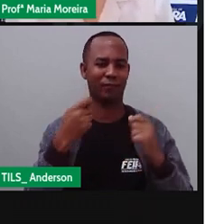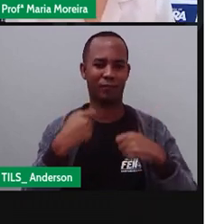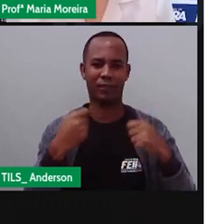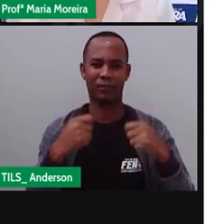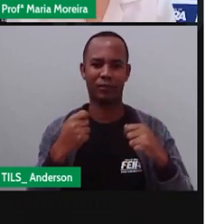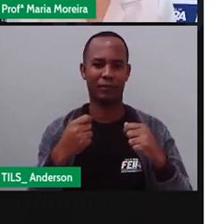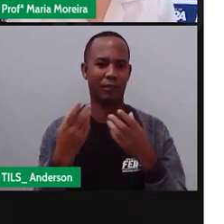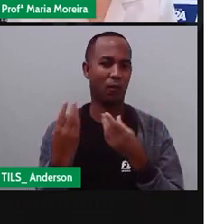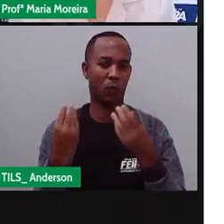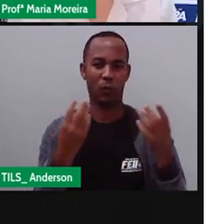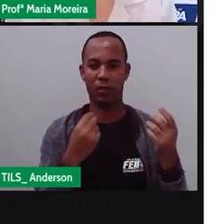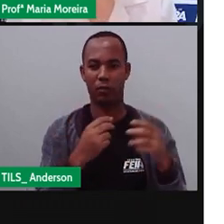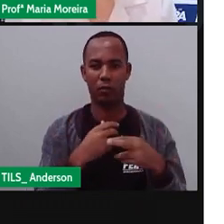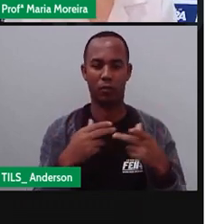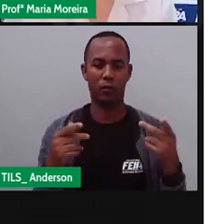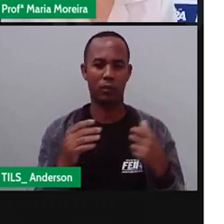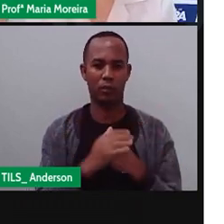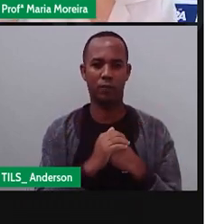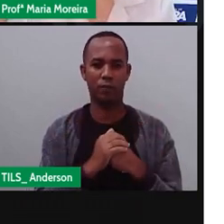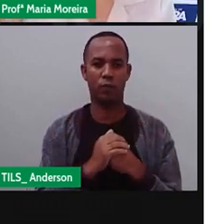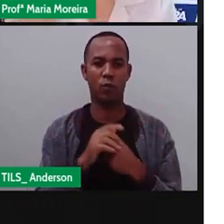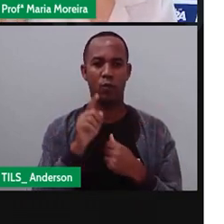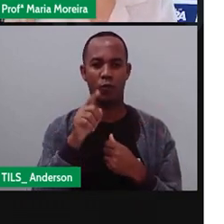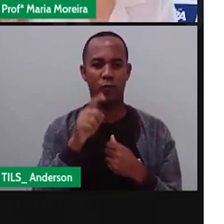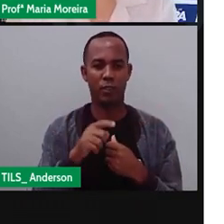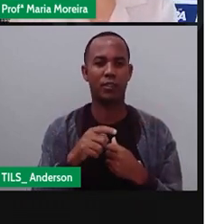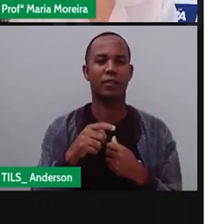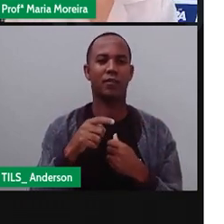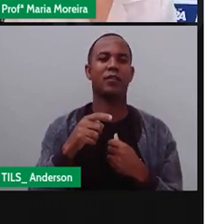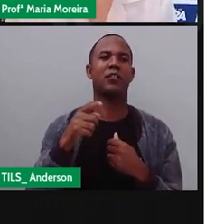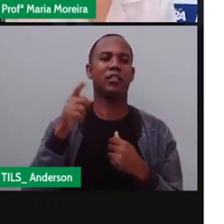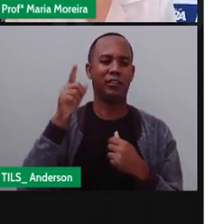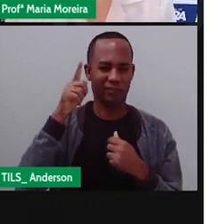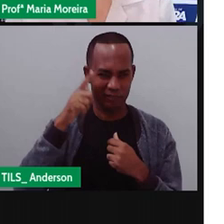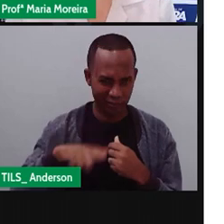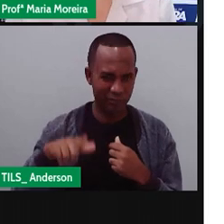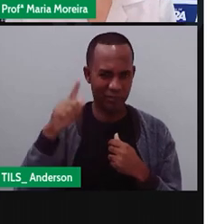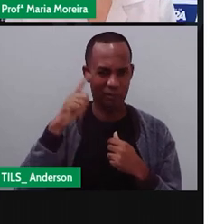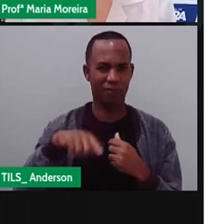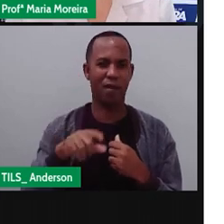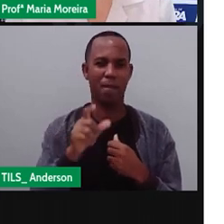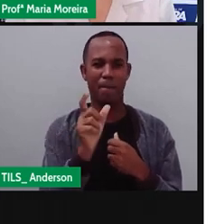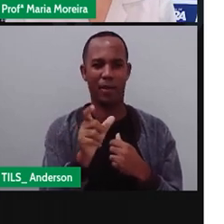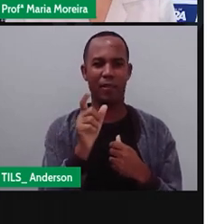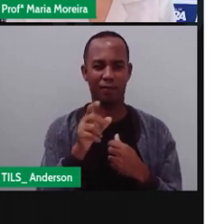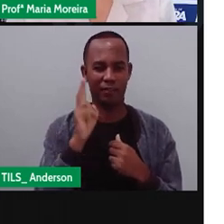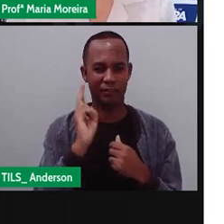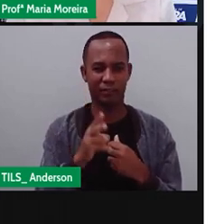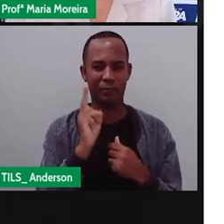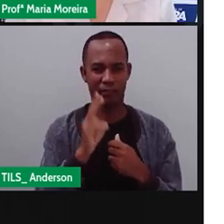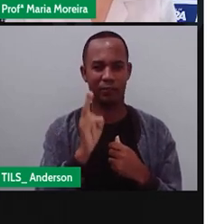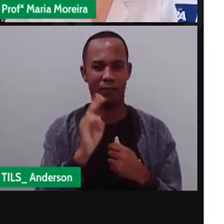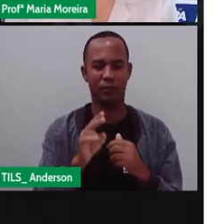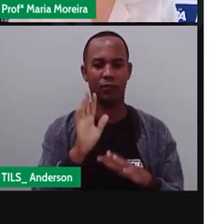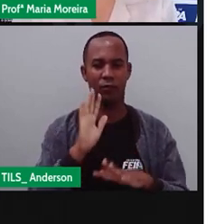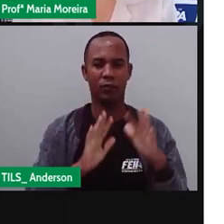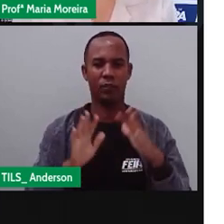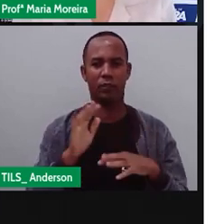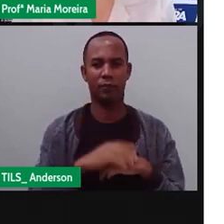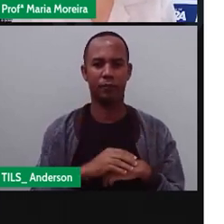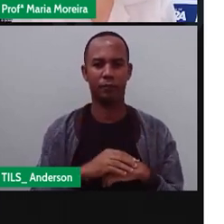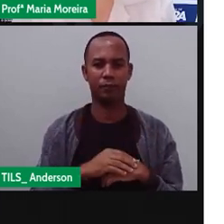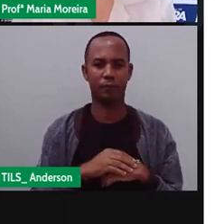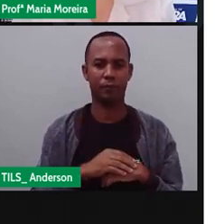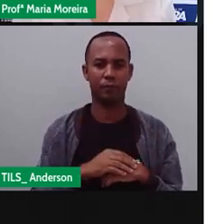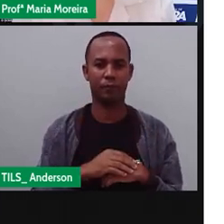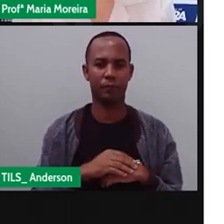é um excesso. O que é um excesso? Você também ficar repetindo uma palavra várias vezes. Isso é um excesso. Dica